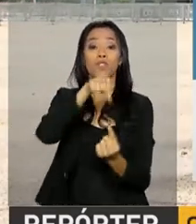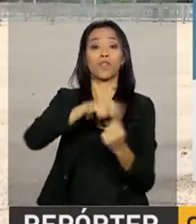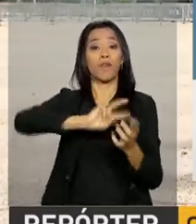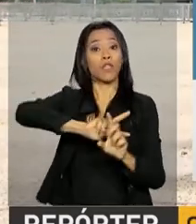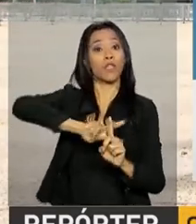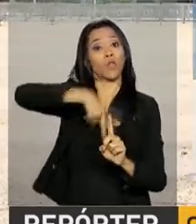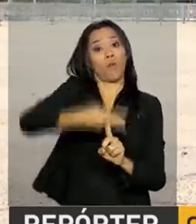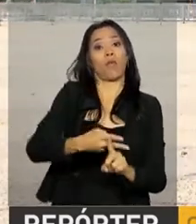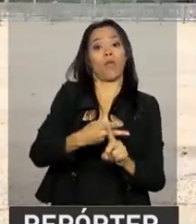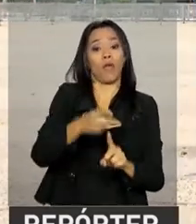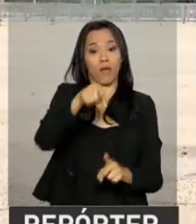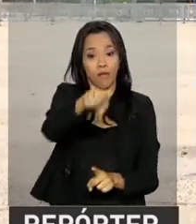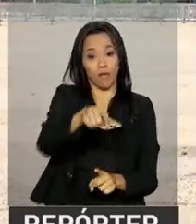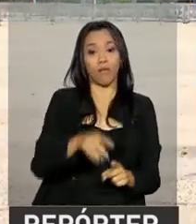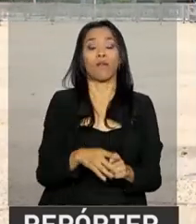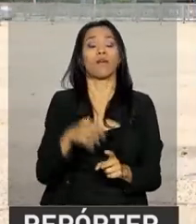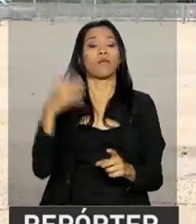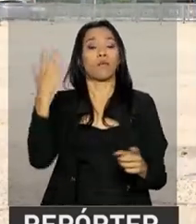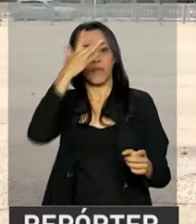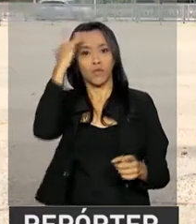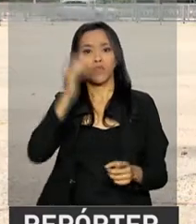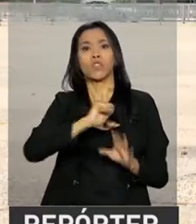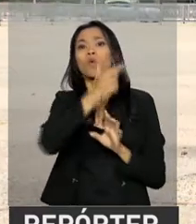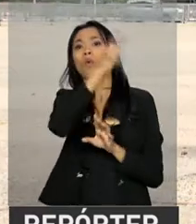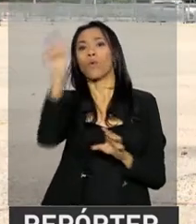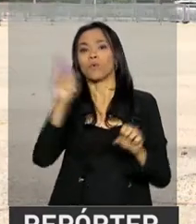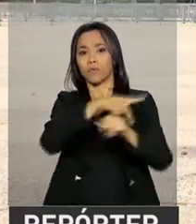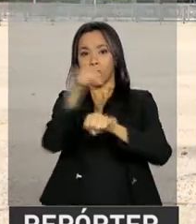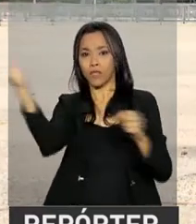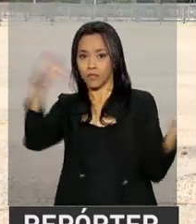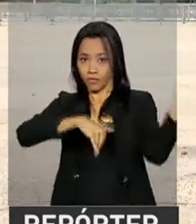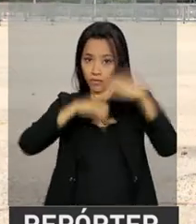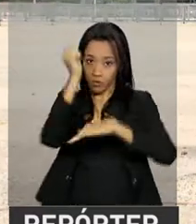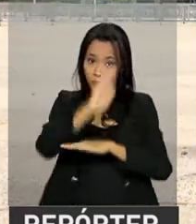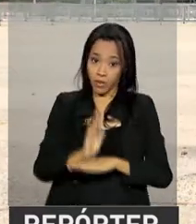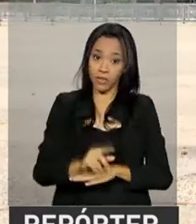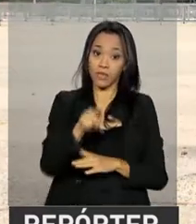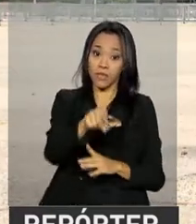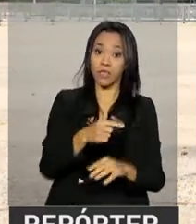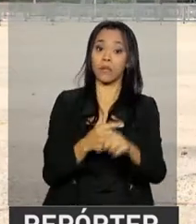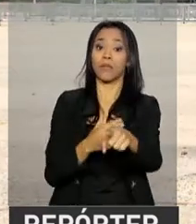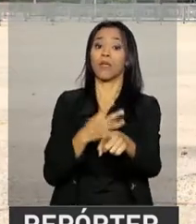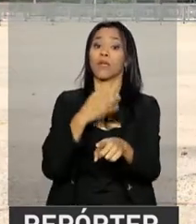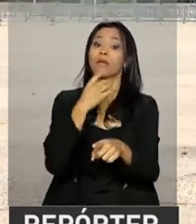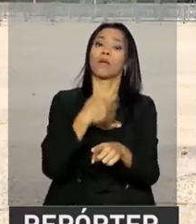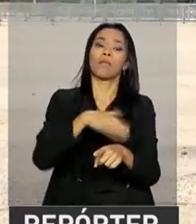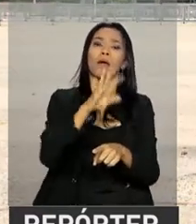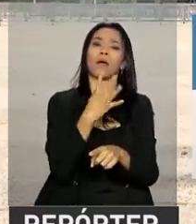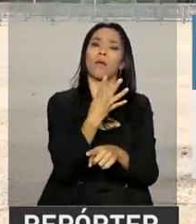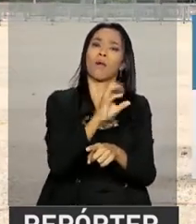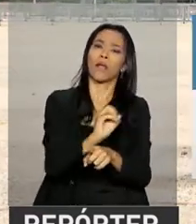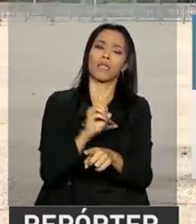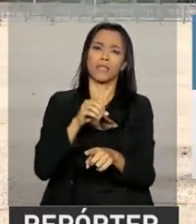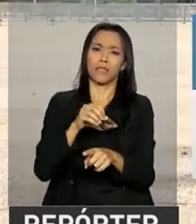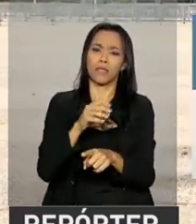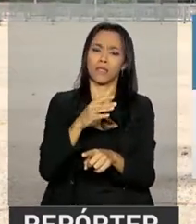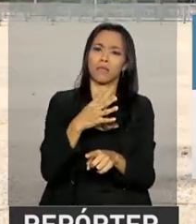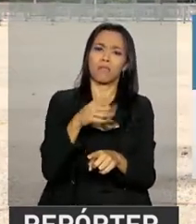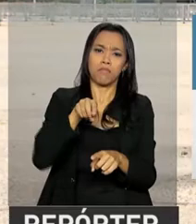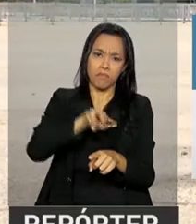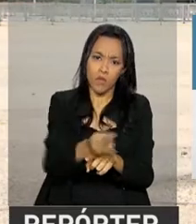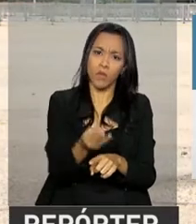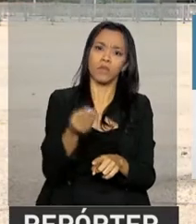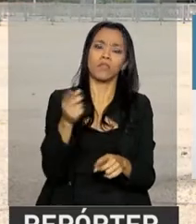vêm nos visitar inserir cerca de 40 milhões de brasileiros no mercado consumidor de viagens e gerar